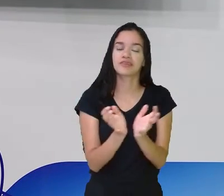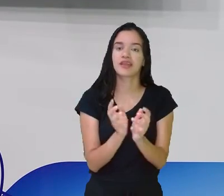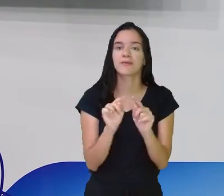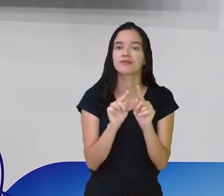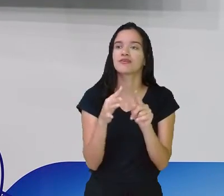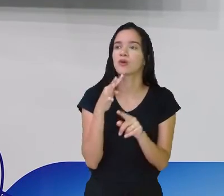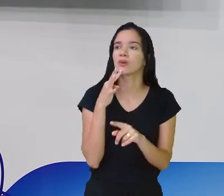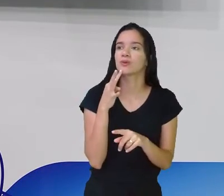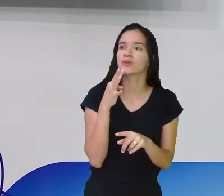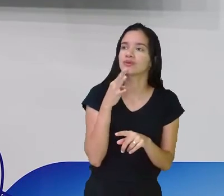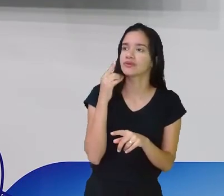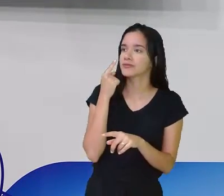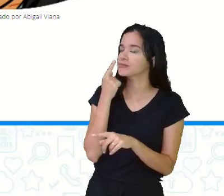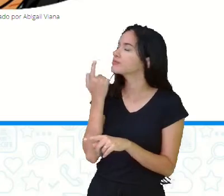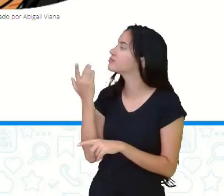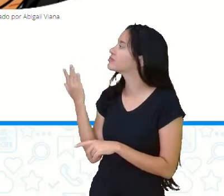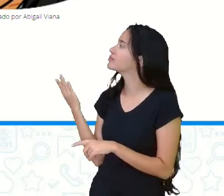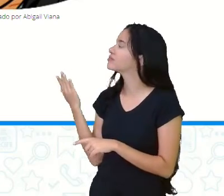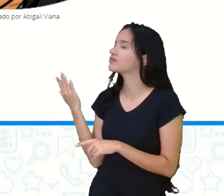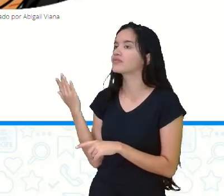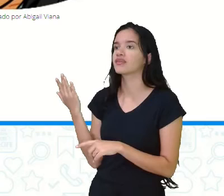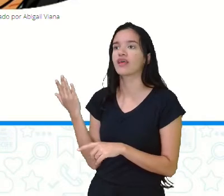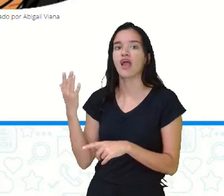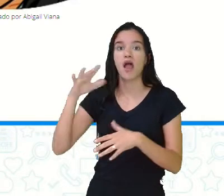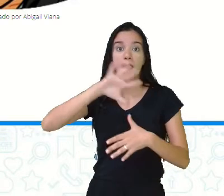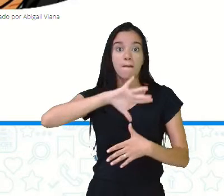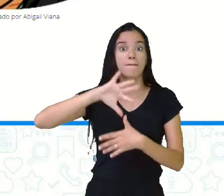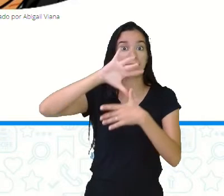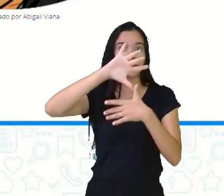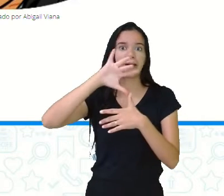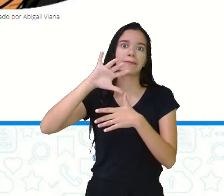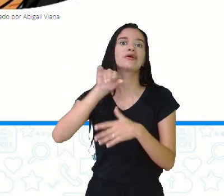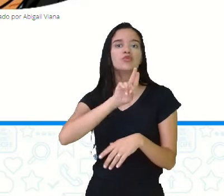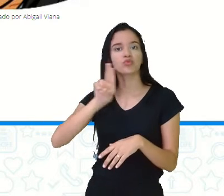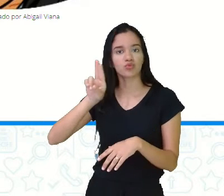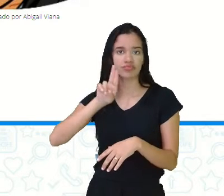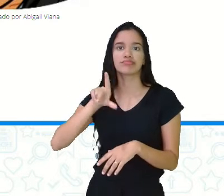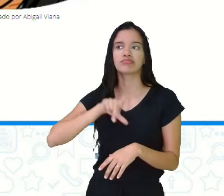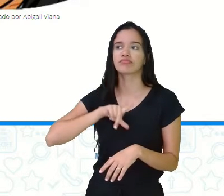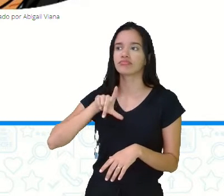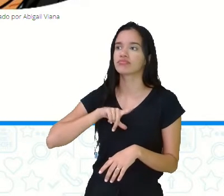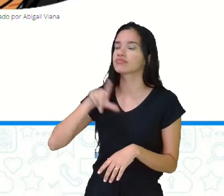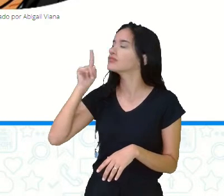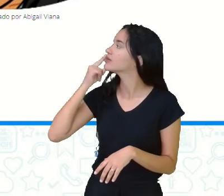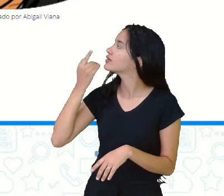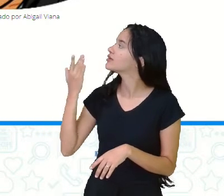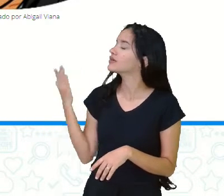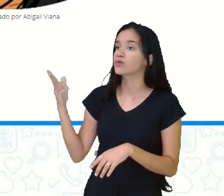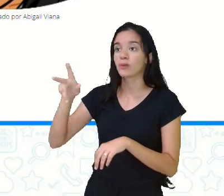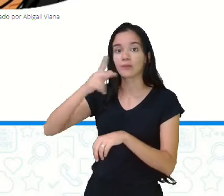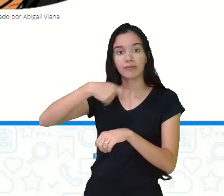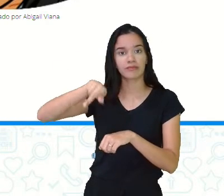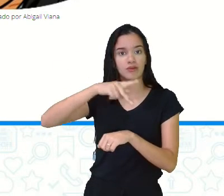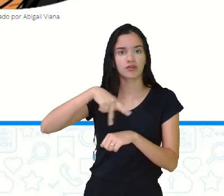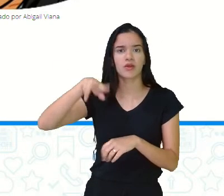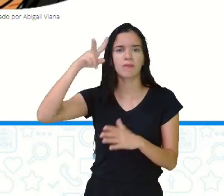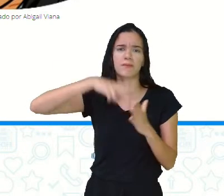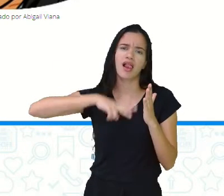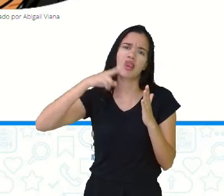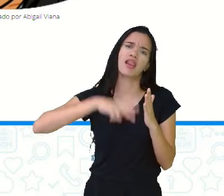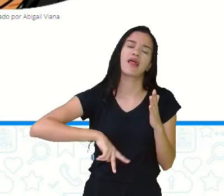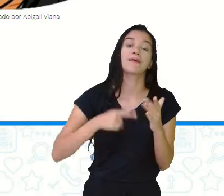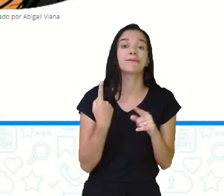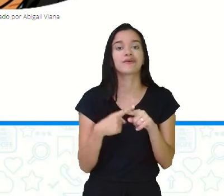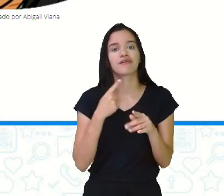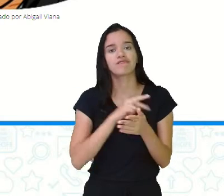conhecer um pouquinho sobre esse continente. Olha aqui, ó, o mapa agora já está com o nome dos países aí. Não dá para ler porque são